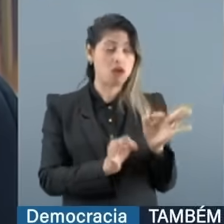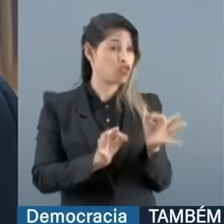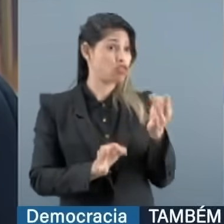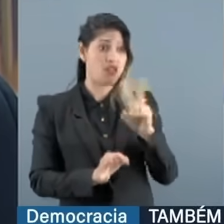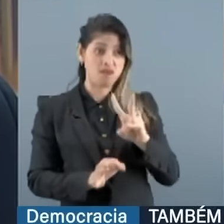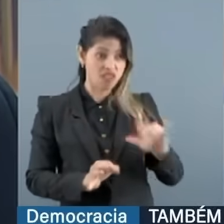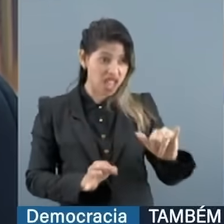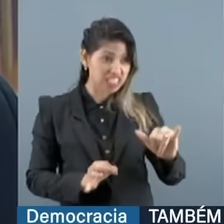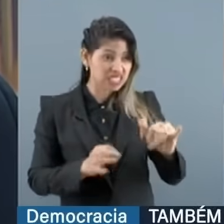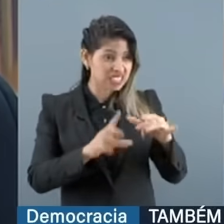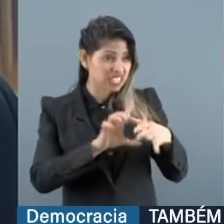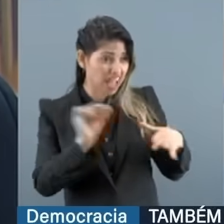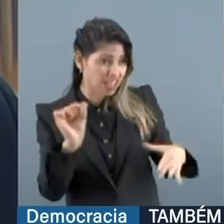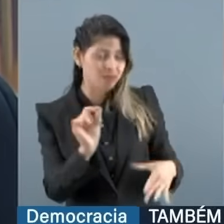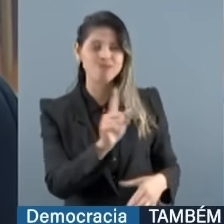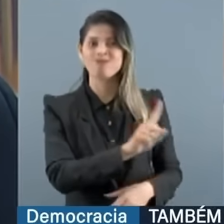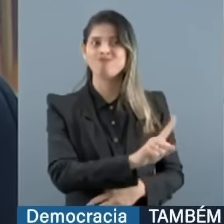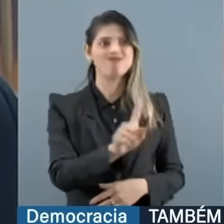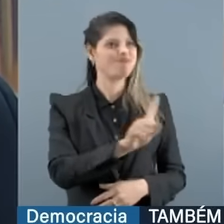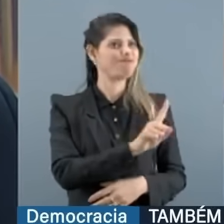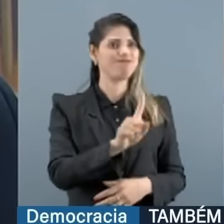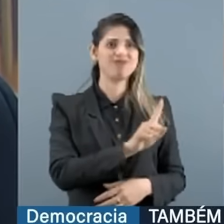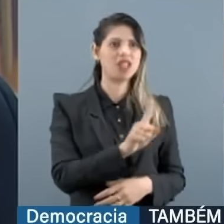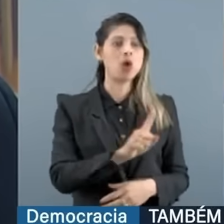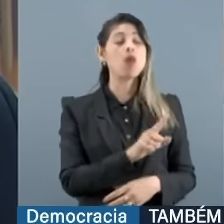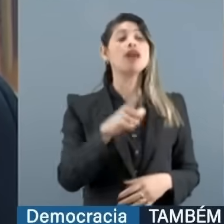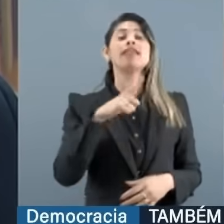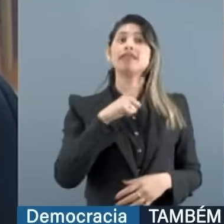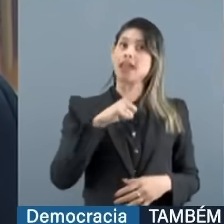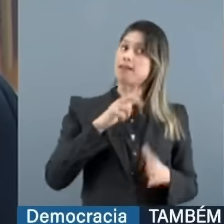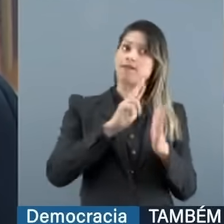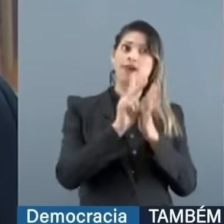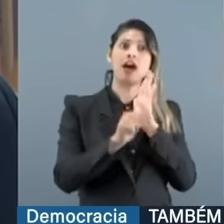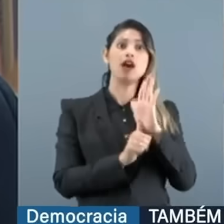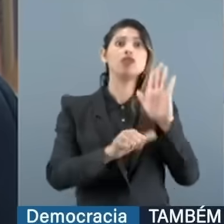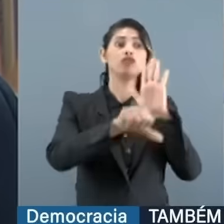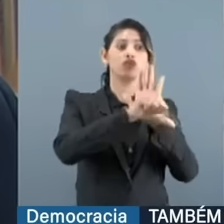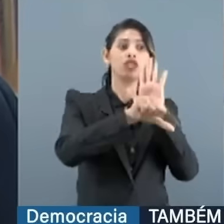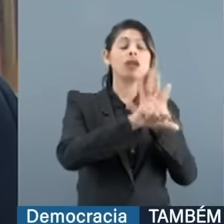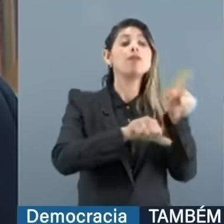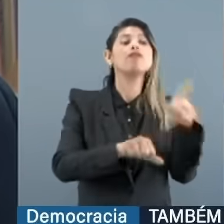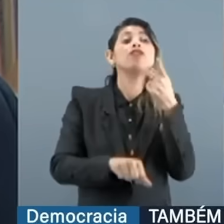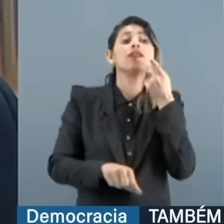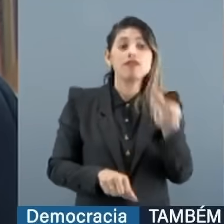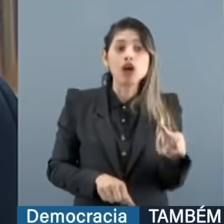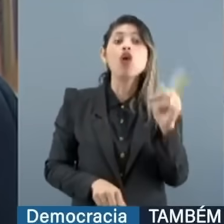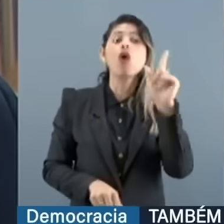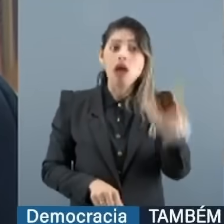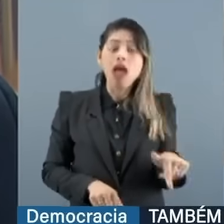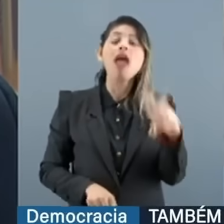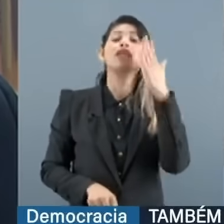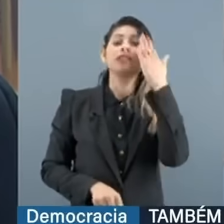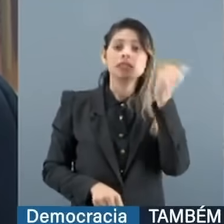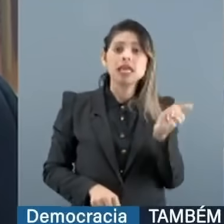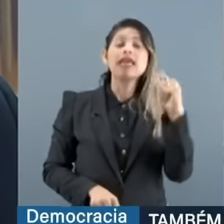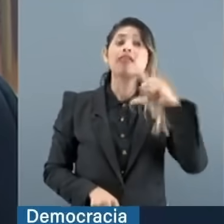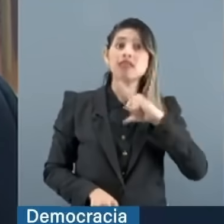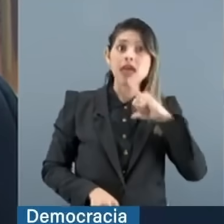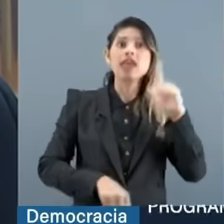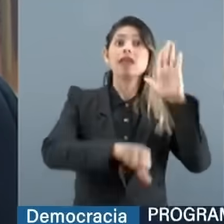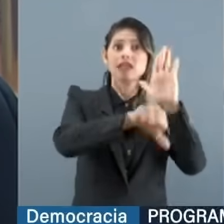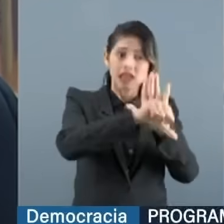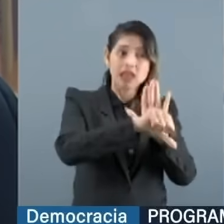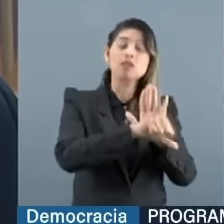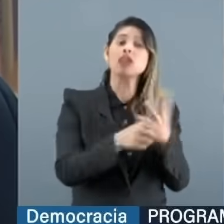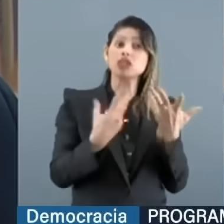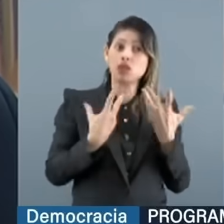Tem crimes aqui. E você mesmo disse, eu reconheço que são crimes. Você mesmo disse, eu cometi